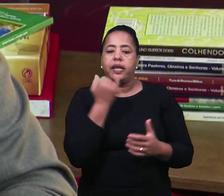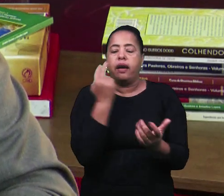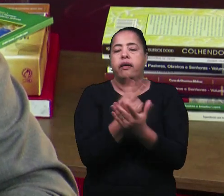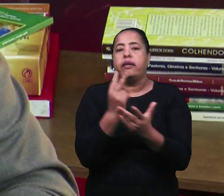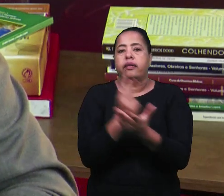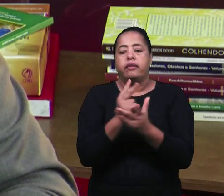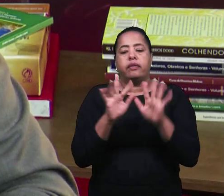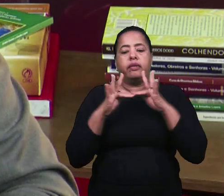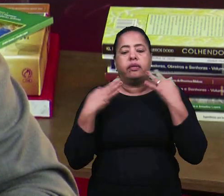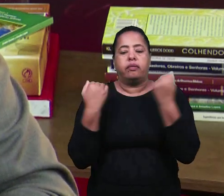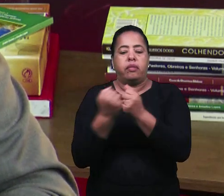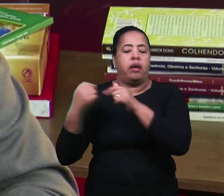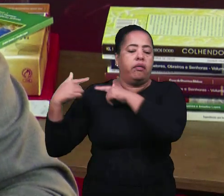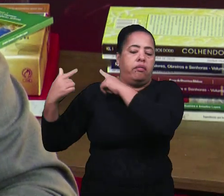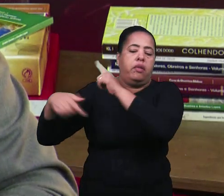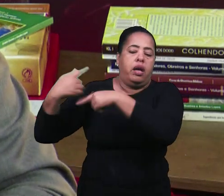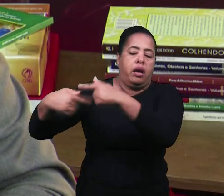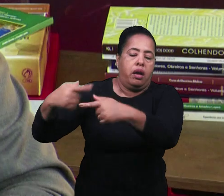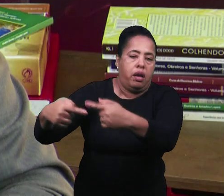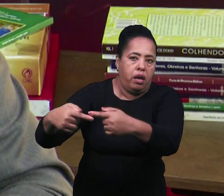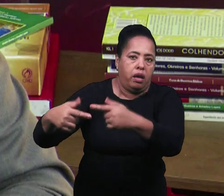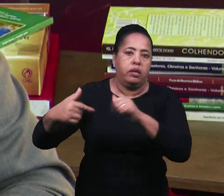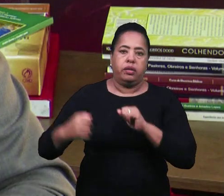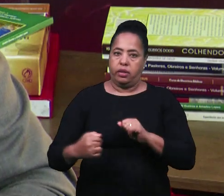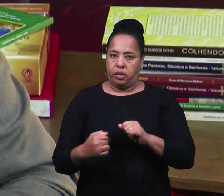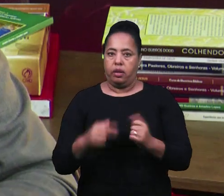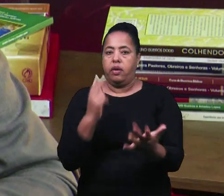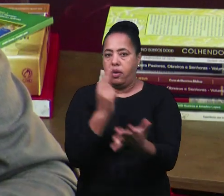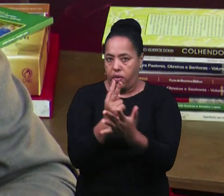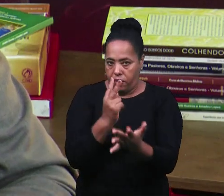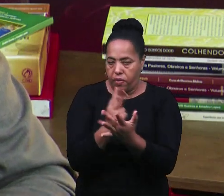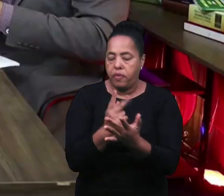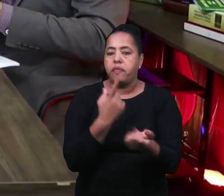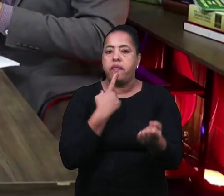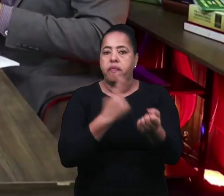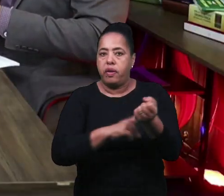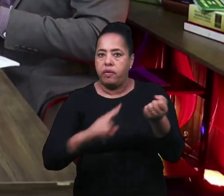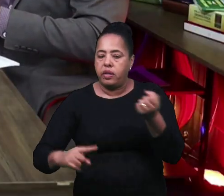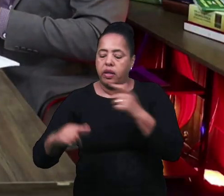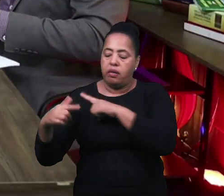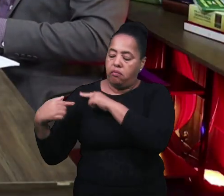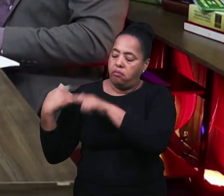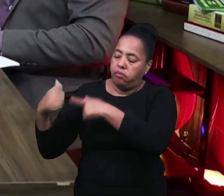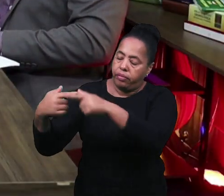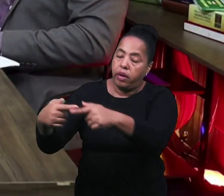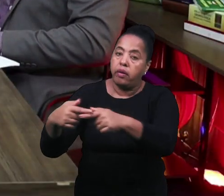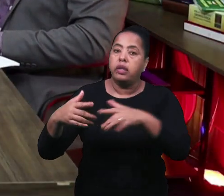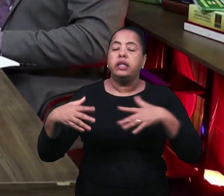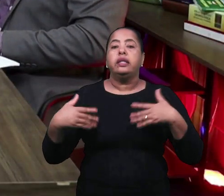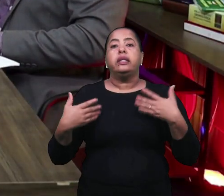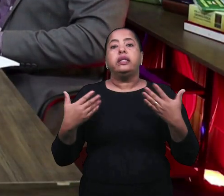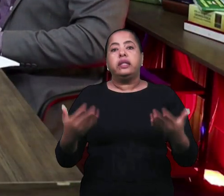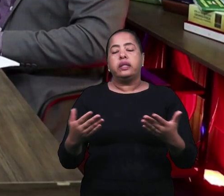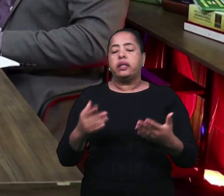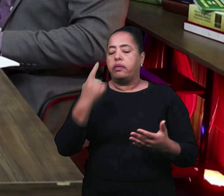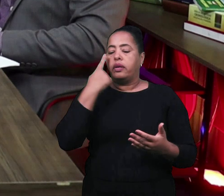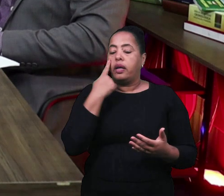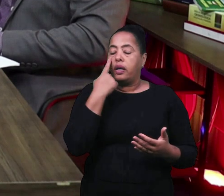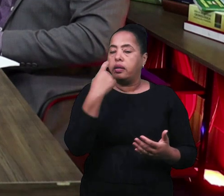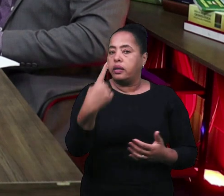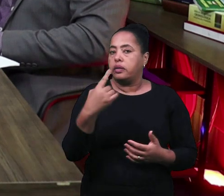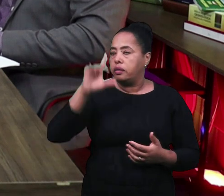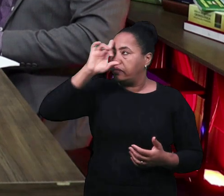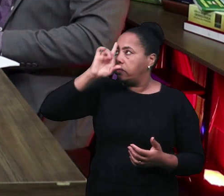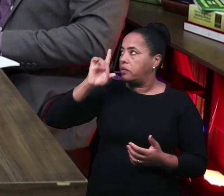né? Ter o mesmo sangue. A promessa está na linha da promessa. Na linha da promessa. Então, esse fato que é interessante, porque